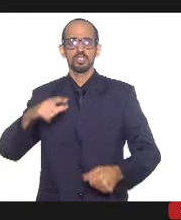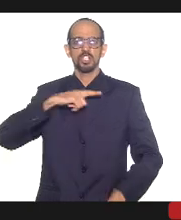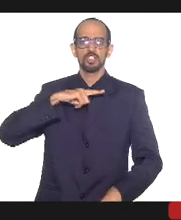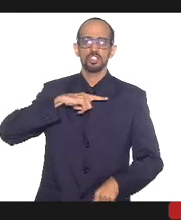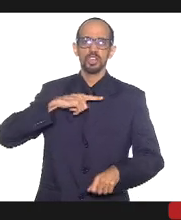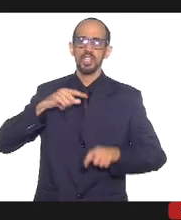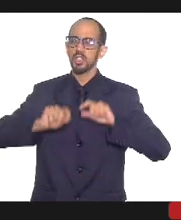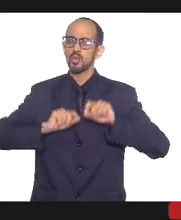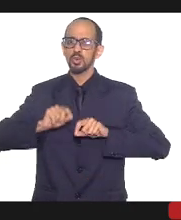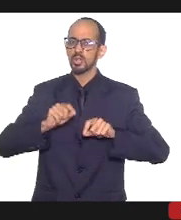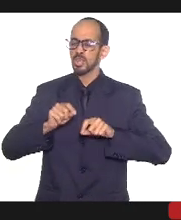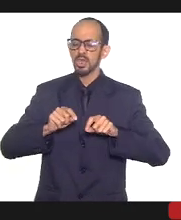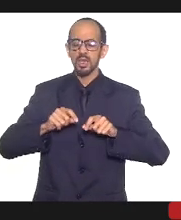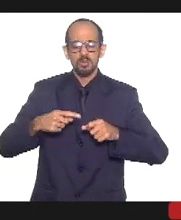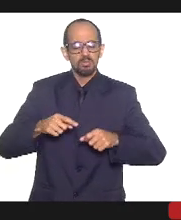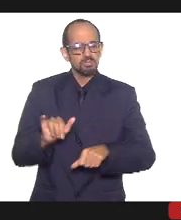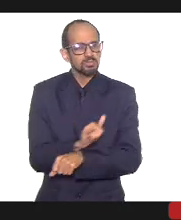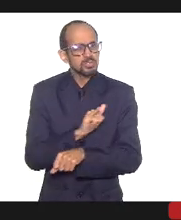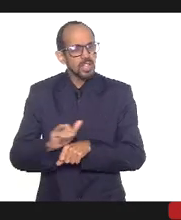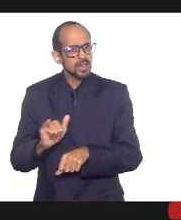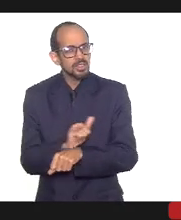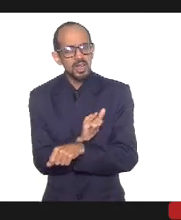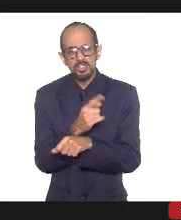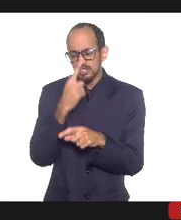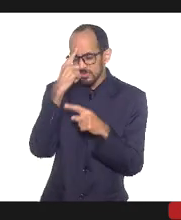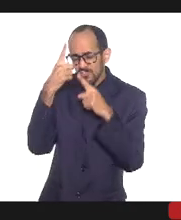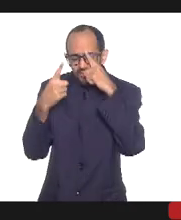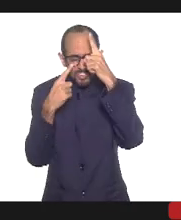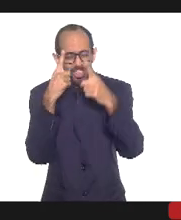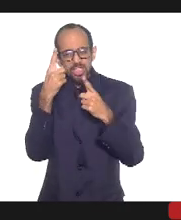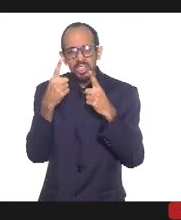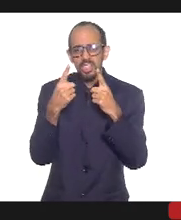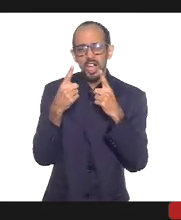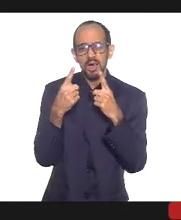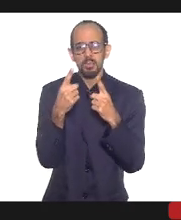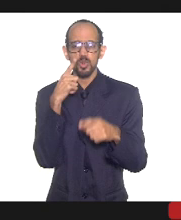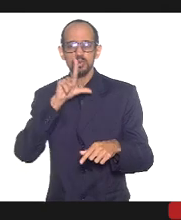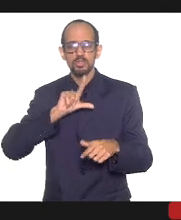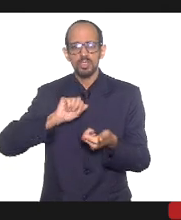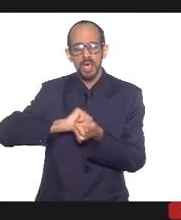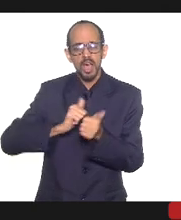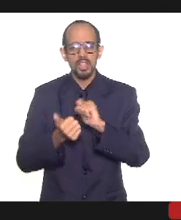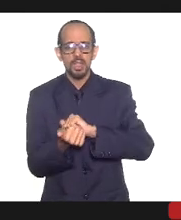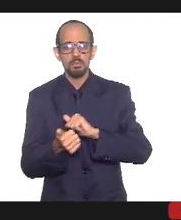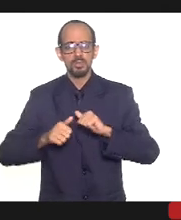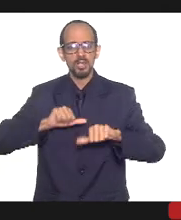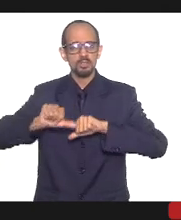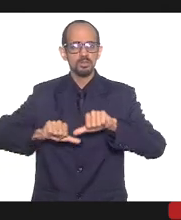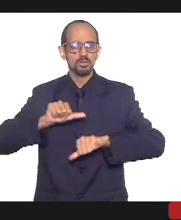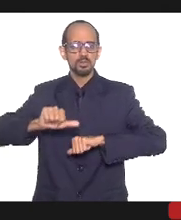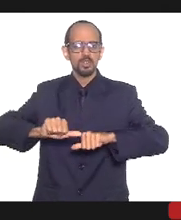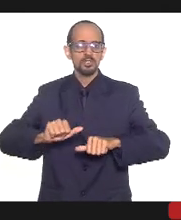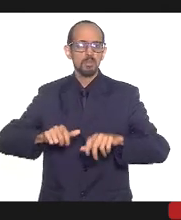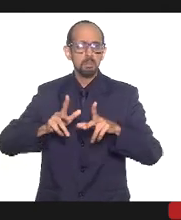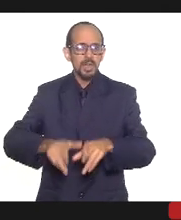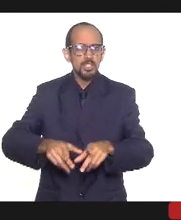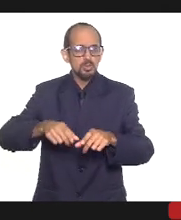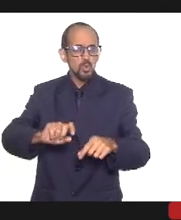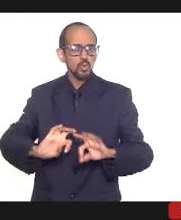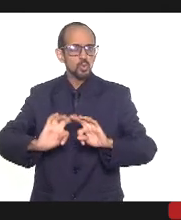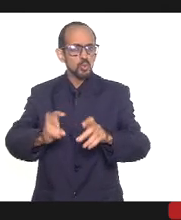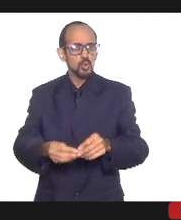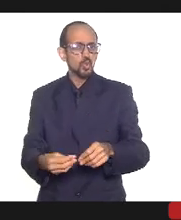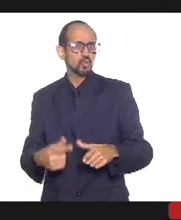se reinventar para se adaptar a todas as mudanças necessárias, mesmo com todas as limitações econômicas